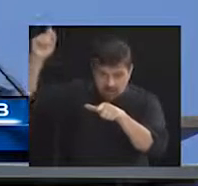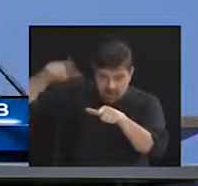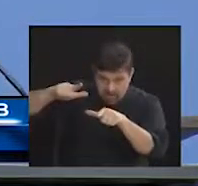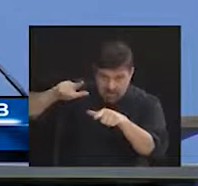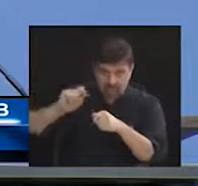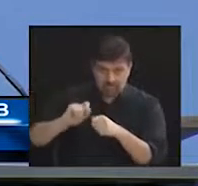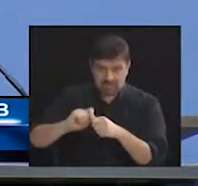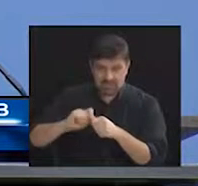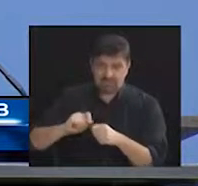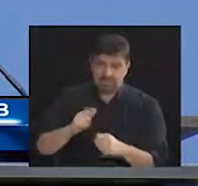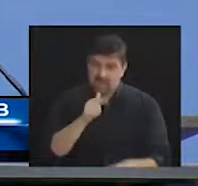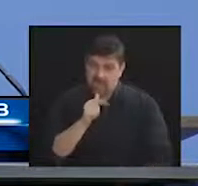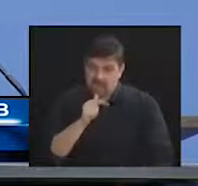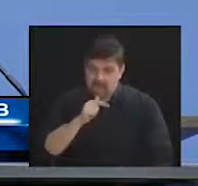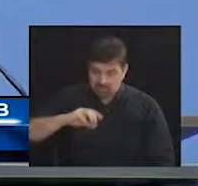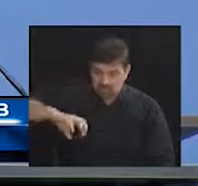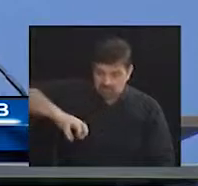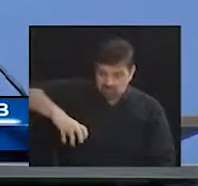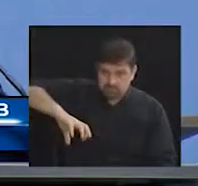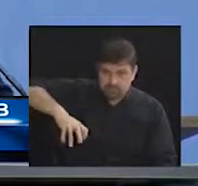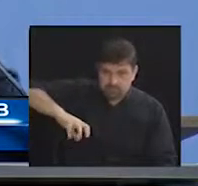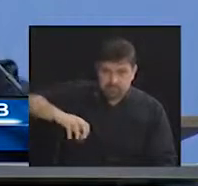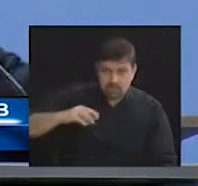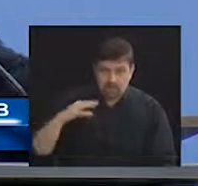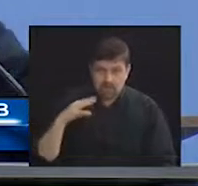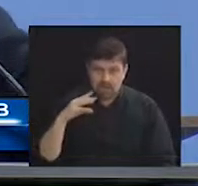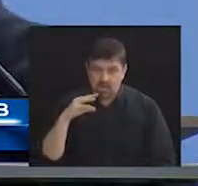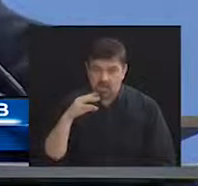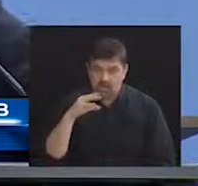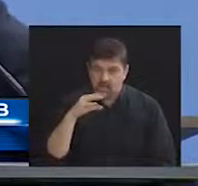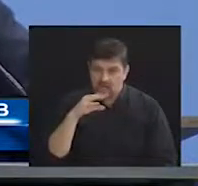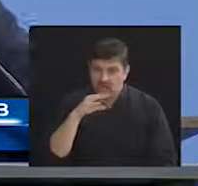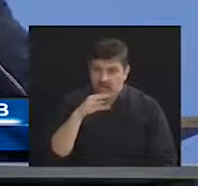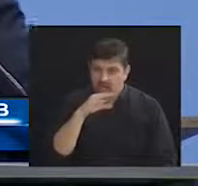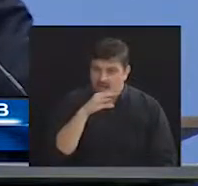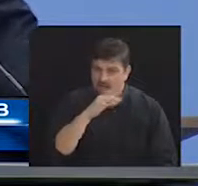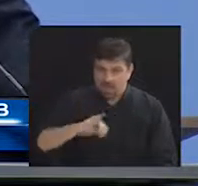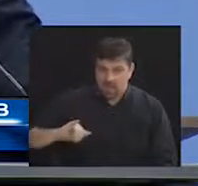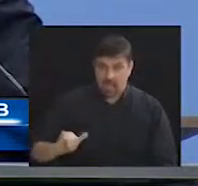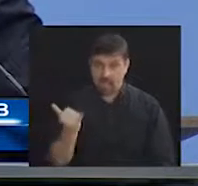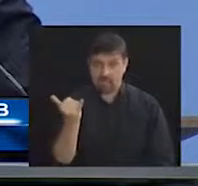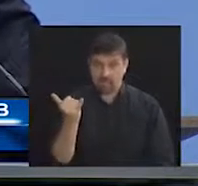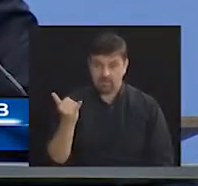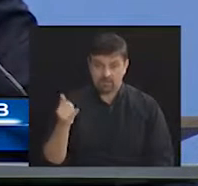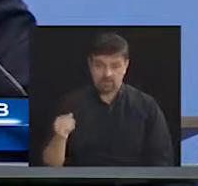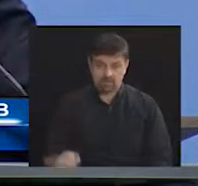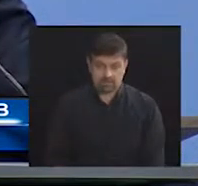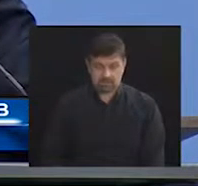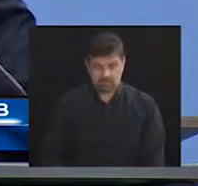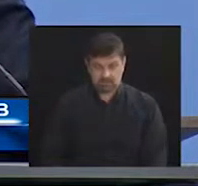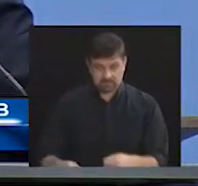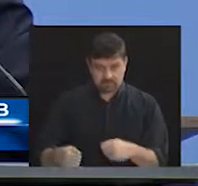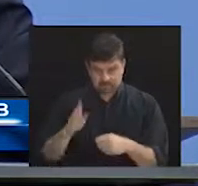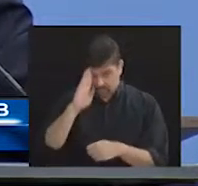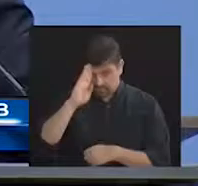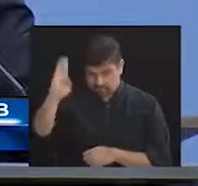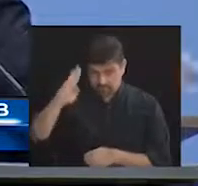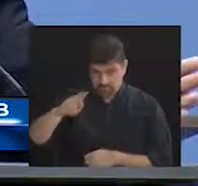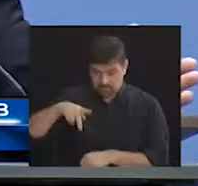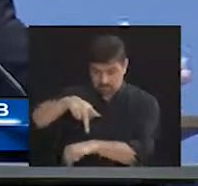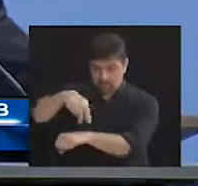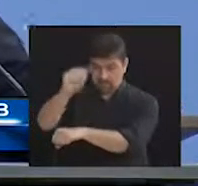a possa ficar aquecida com a principal energia que nós temos principalmente no nosso país